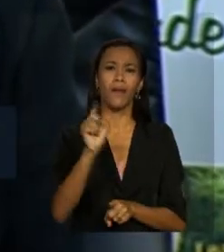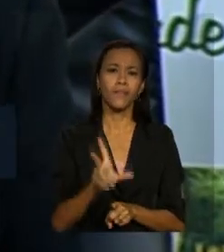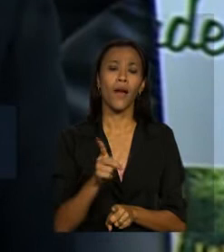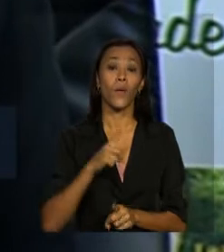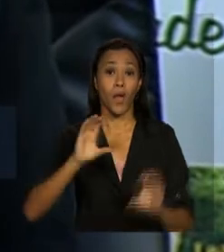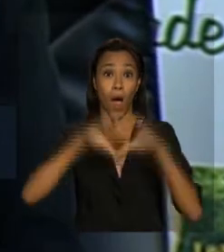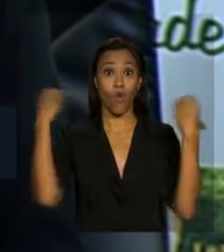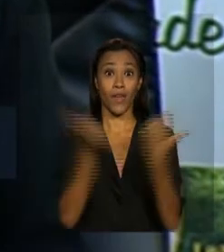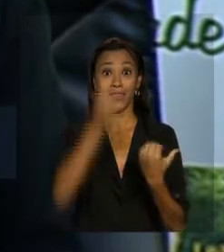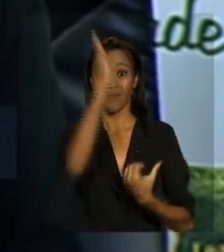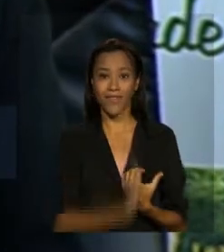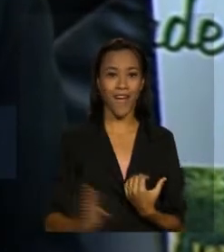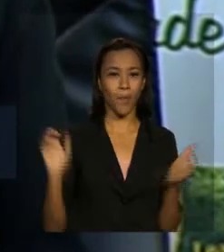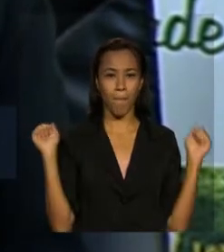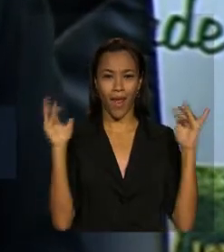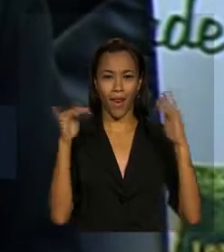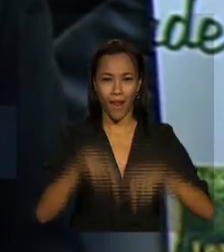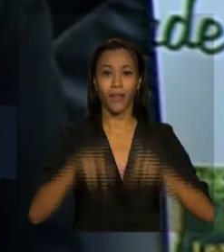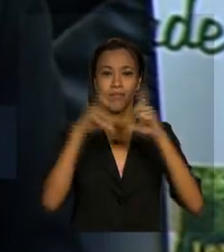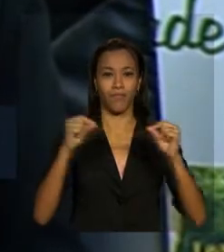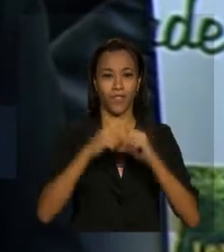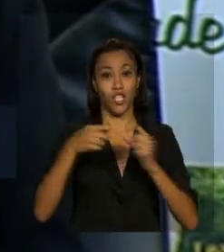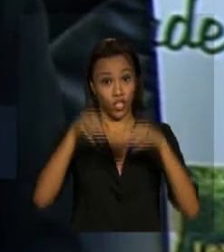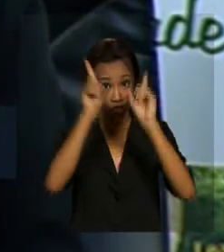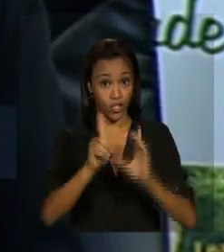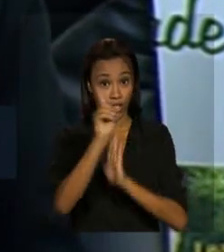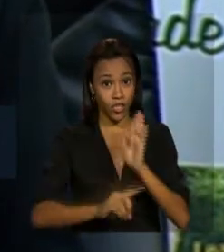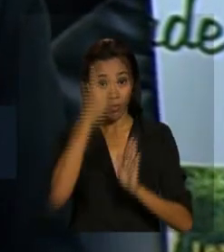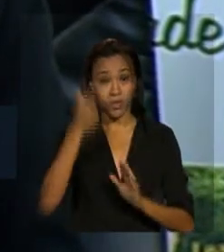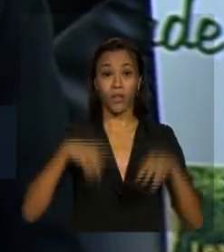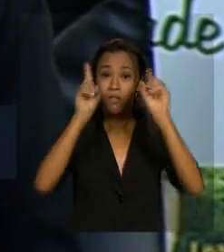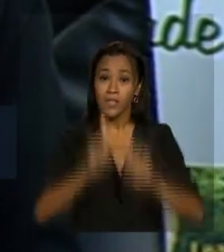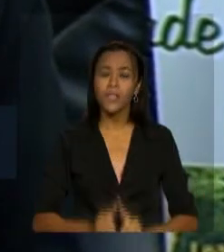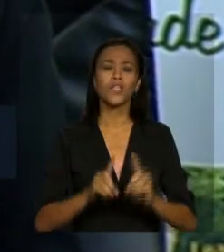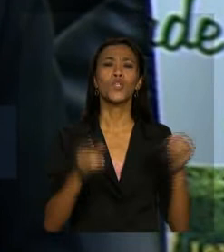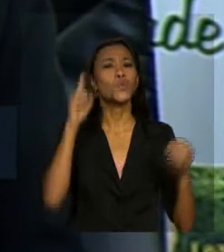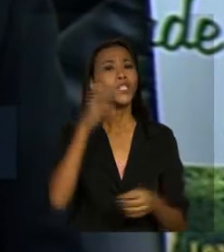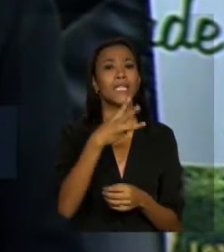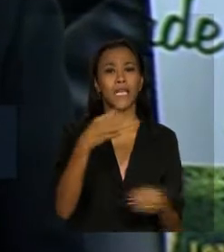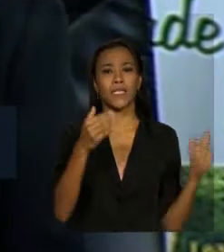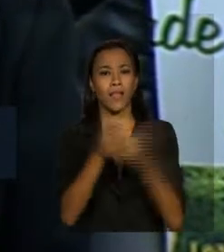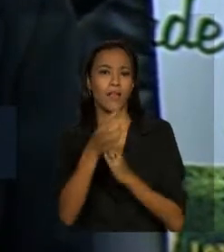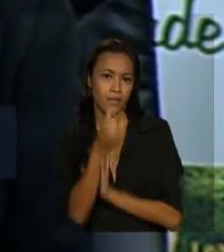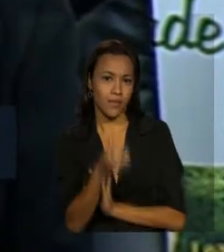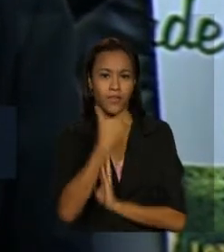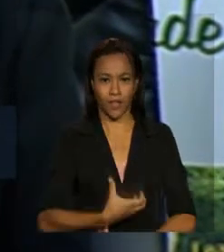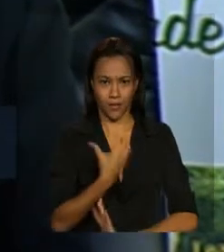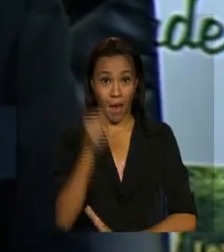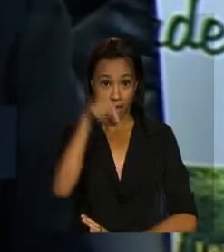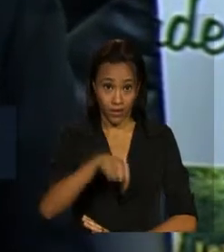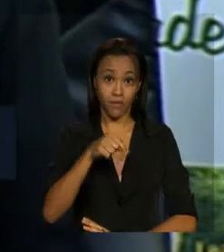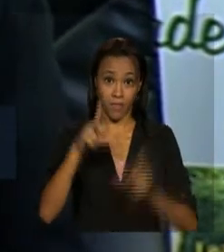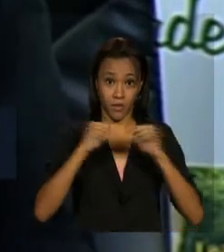a Conferência Nacional de Direitos da Pessoa com Deficiência, entre 3 e 6 de dezembro aqui em Brasília.